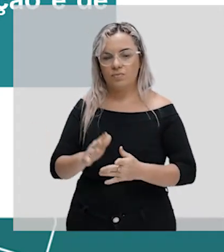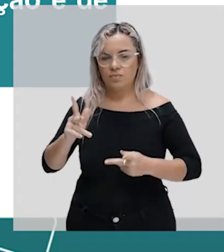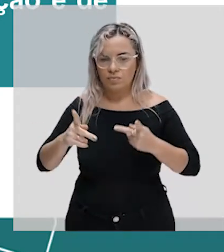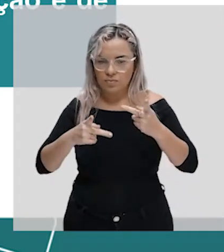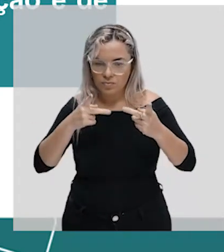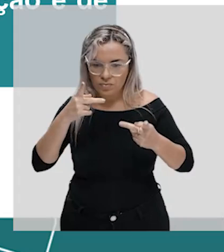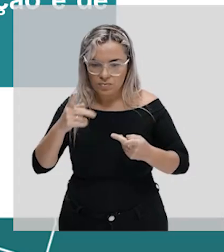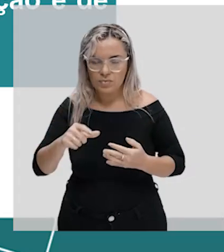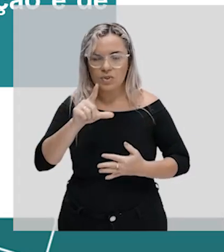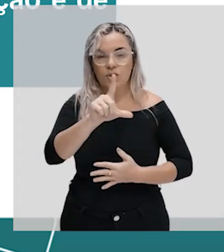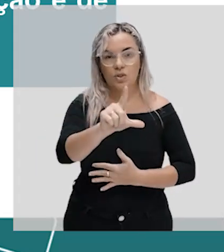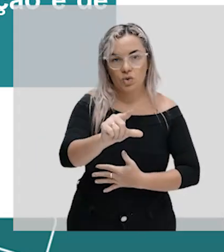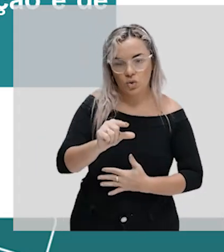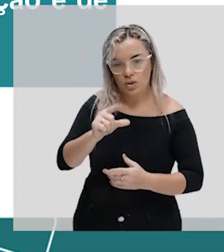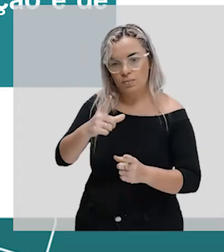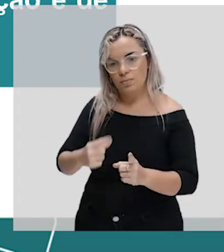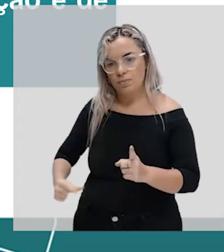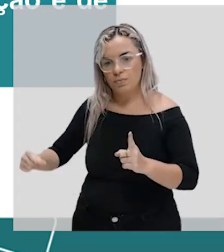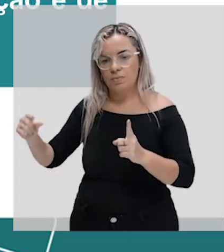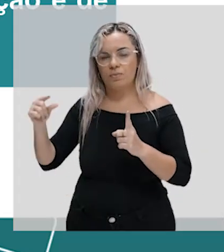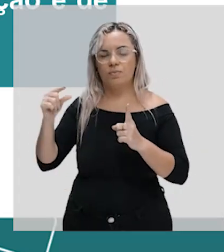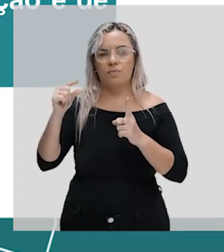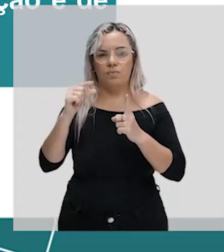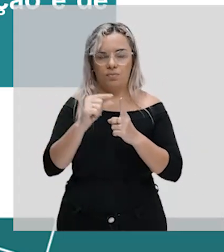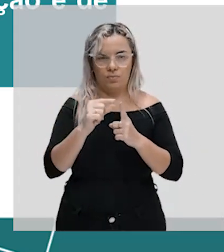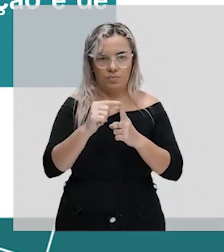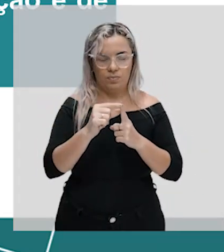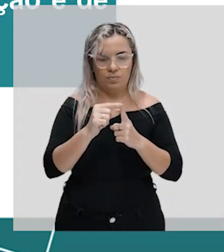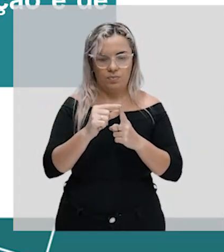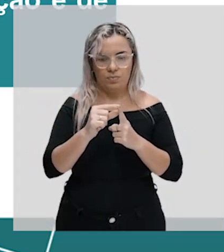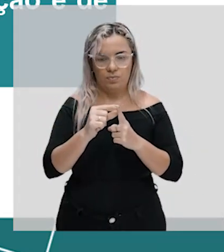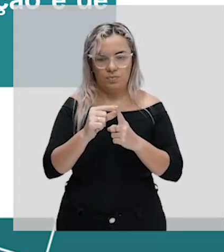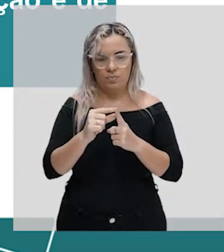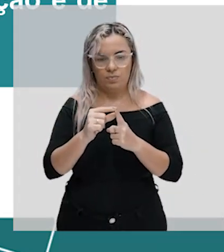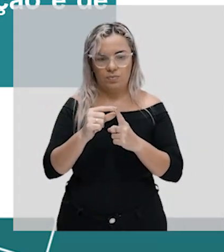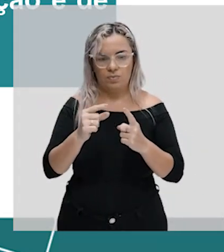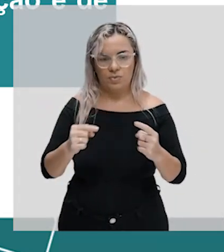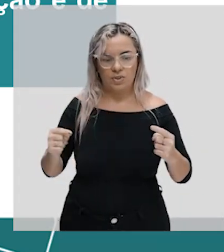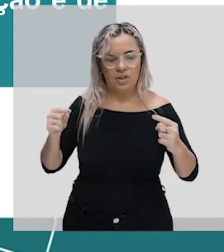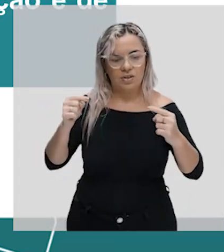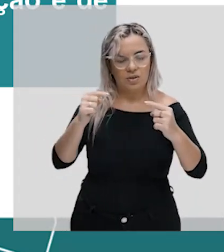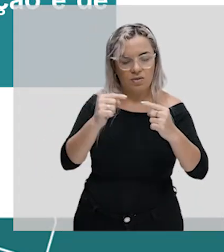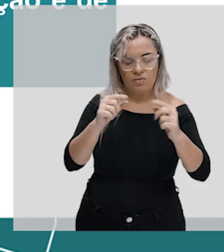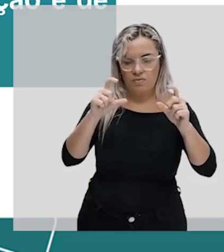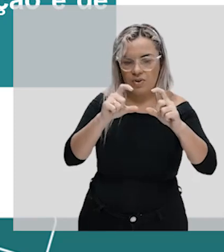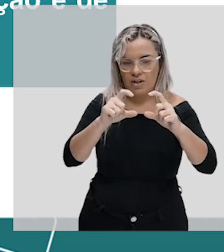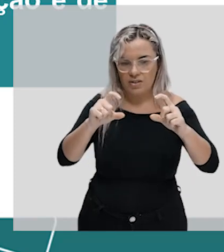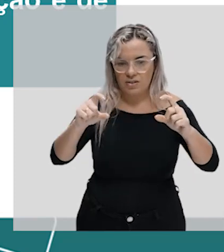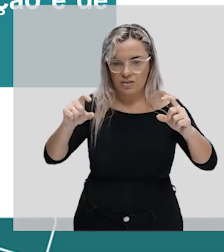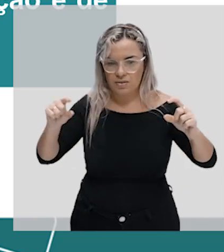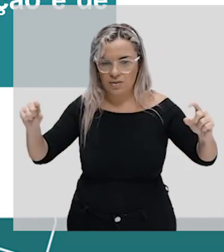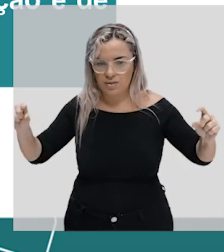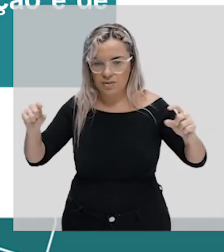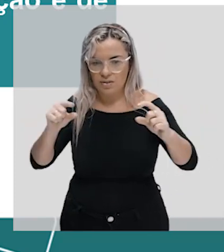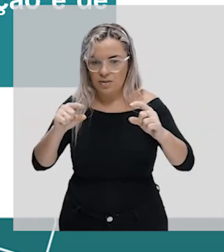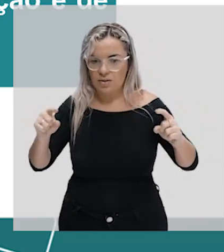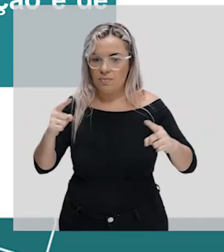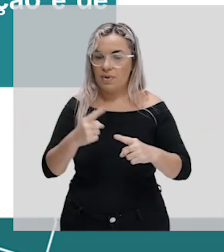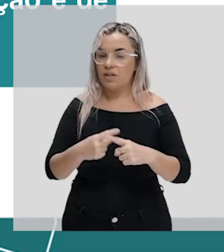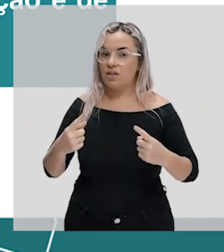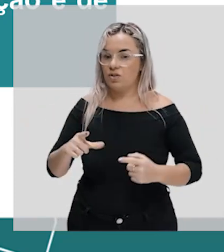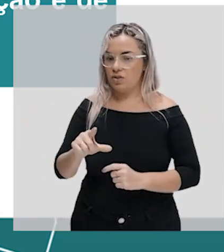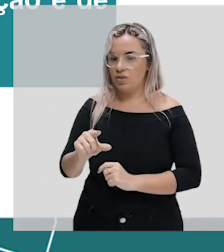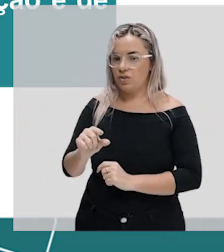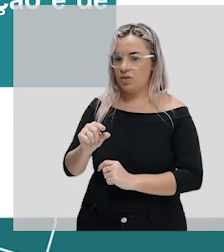implica selecionar palavras. É tudo que eu acabei de falar de uma forma mais técnica. Combiná-las em frases, mas esta escolha é